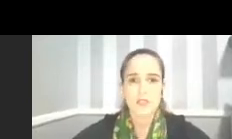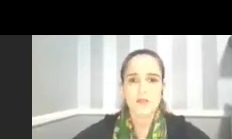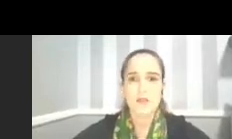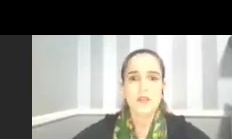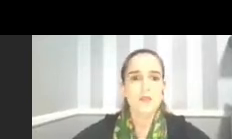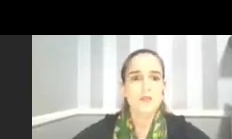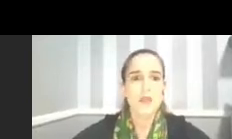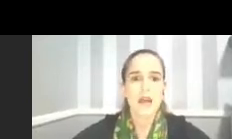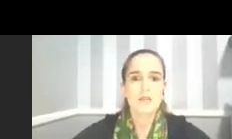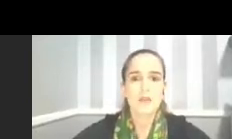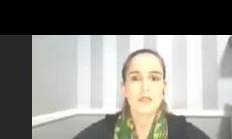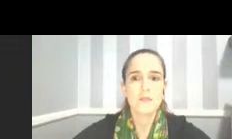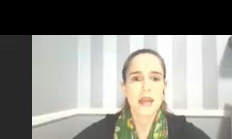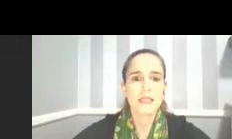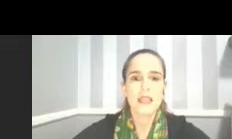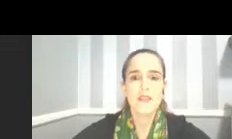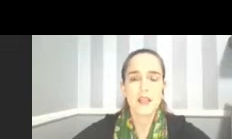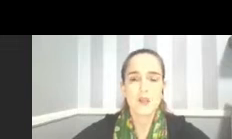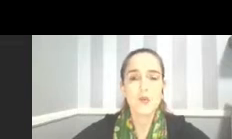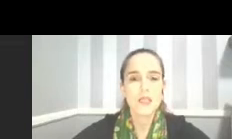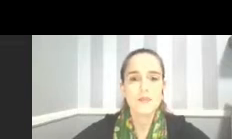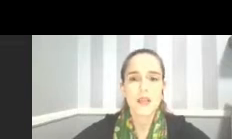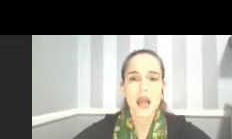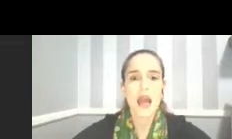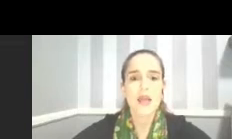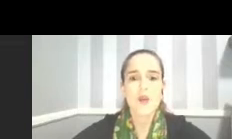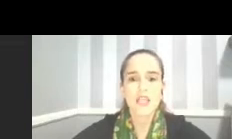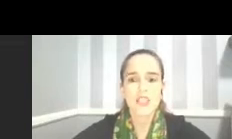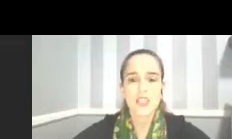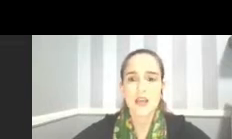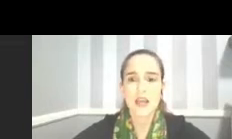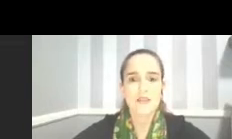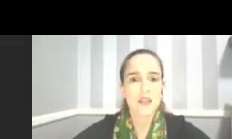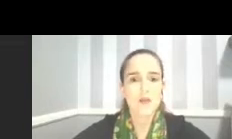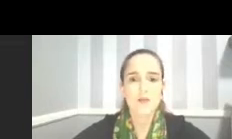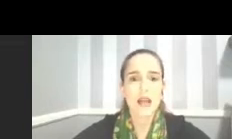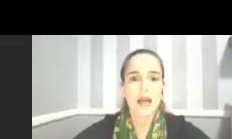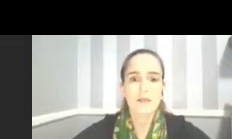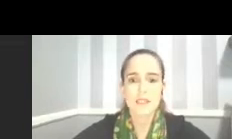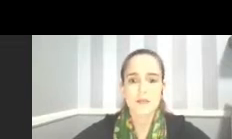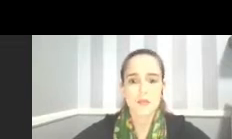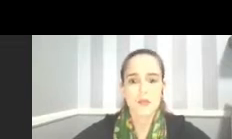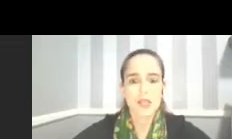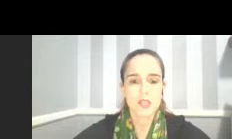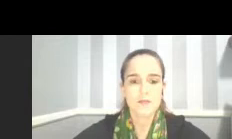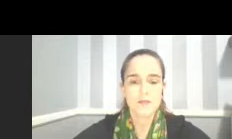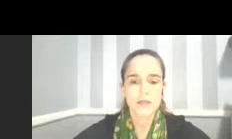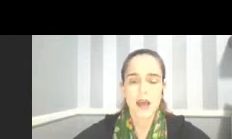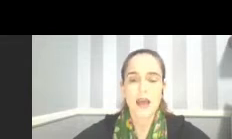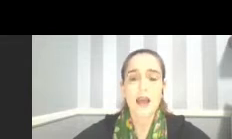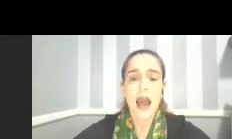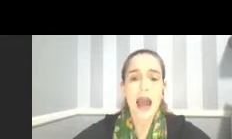Voltando a dizer, se o ferimento for nos braços ou nas pernas sem fratura, a hemorragia ela vai ser controlada mais